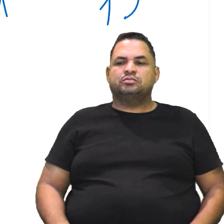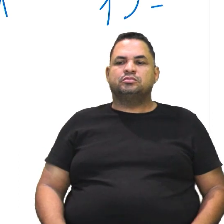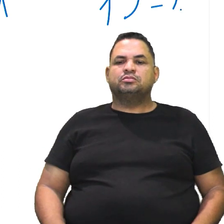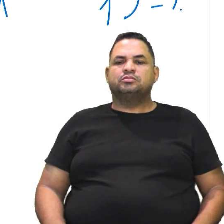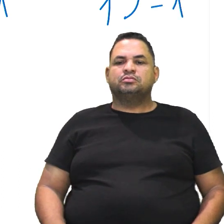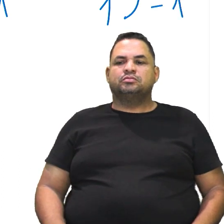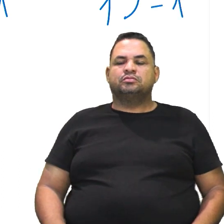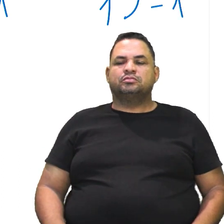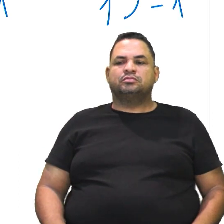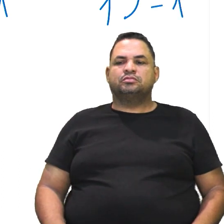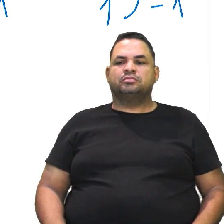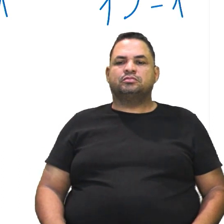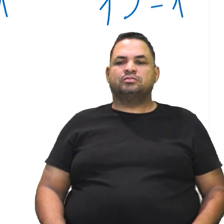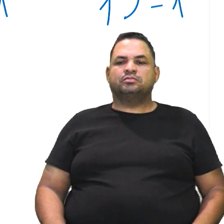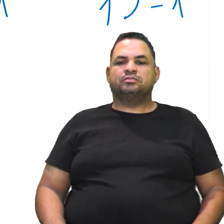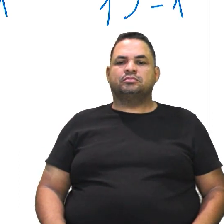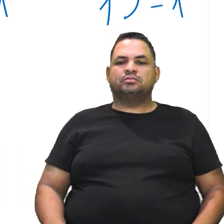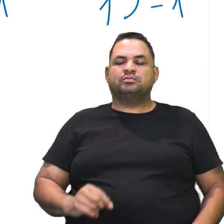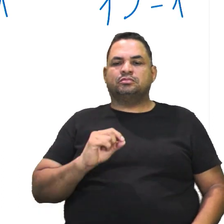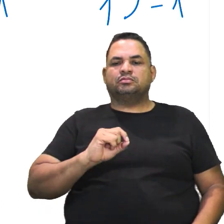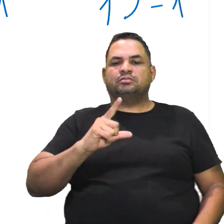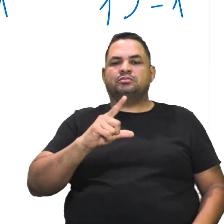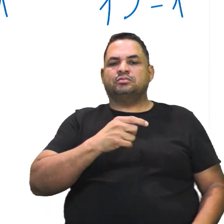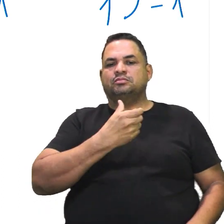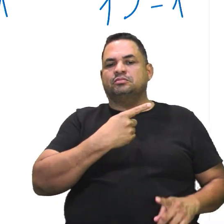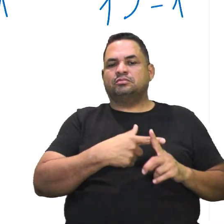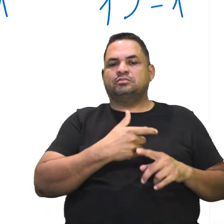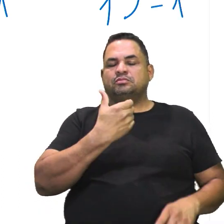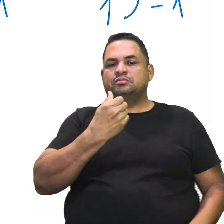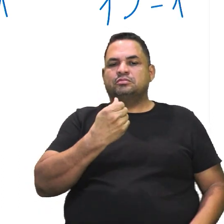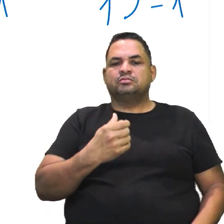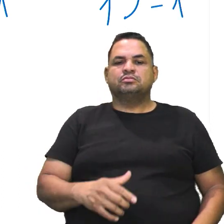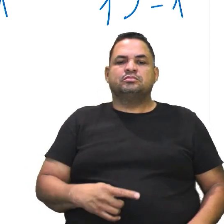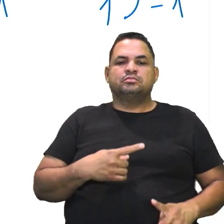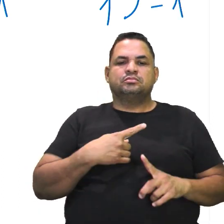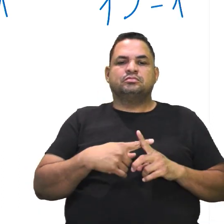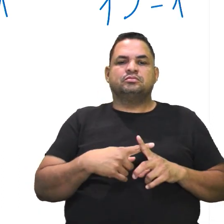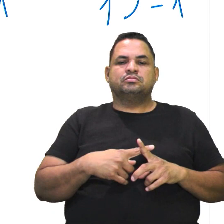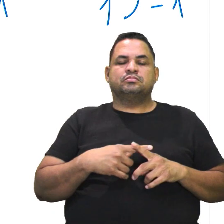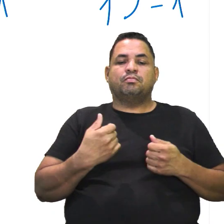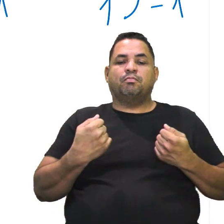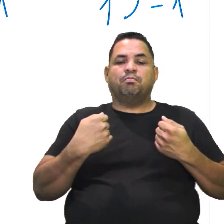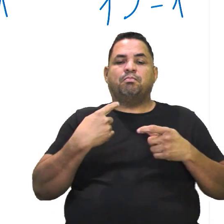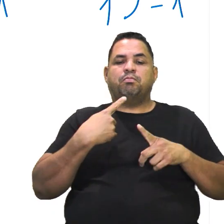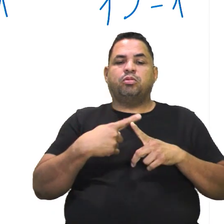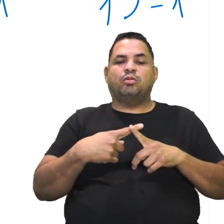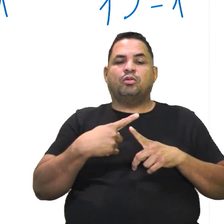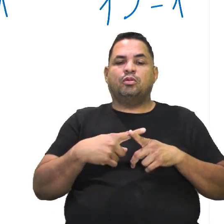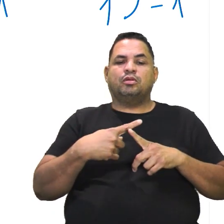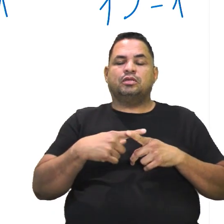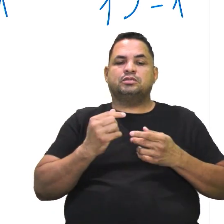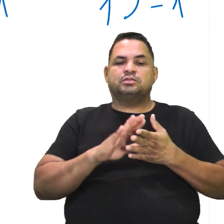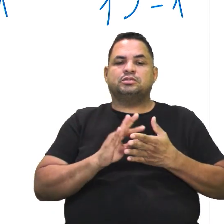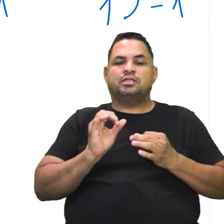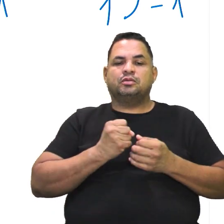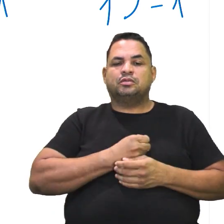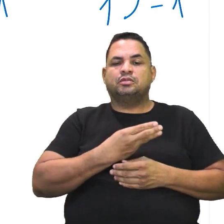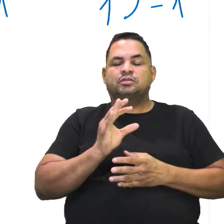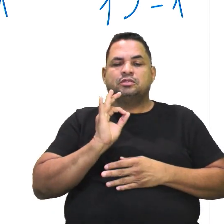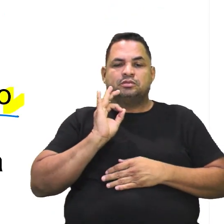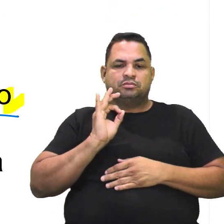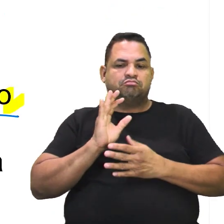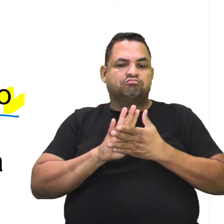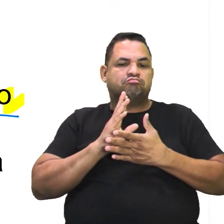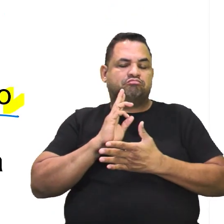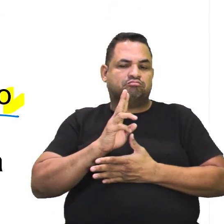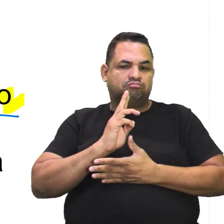diminui um aqui também? Isso. Ah, então vai aumentar mais 6 lá? Com certeza. Porque se a proporção é mantida, né? Nesse sentido